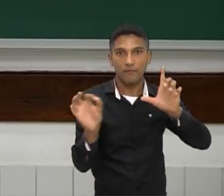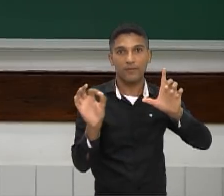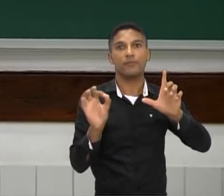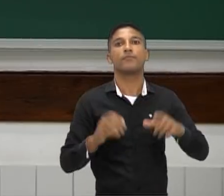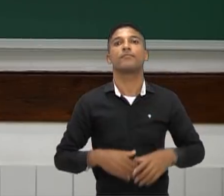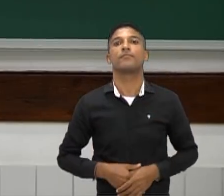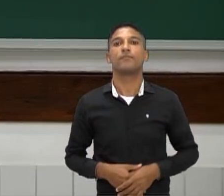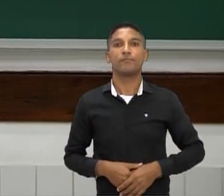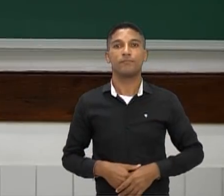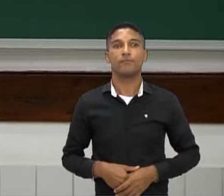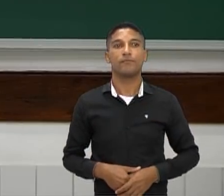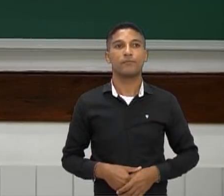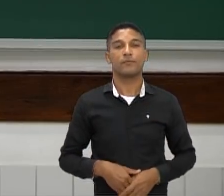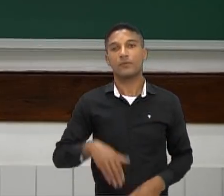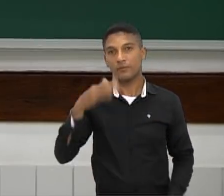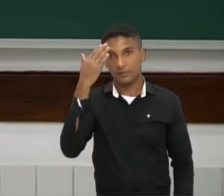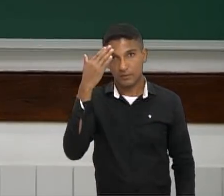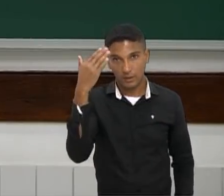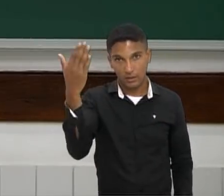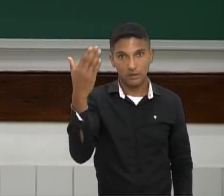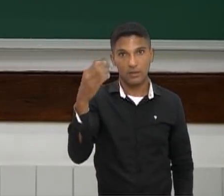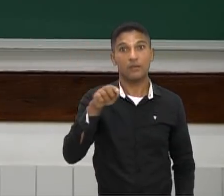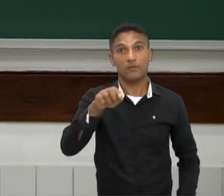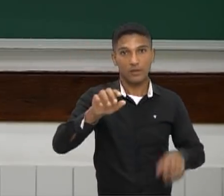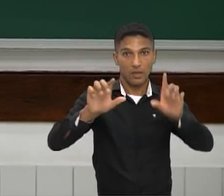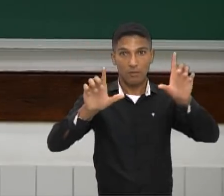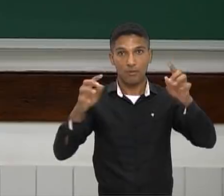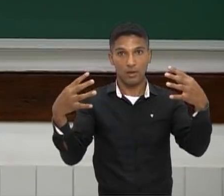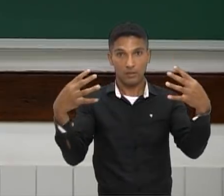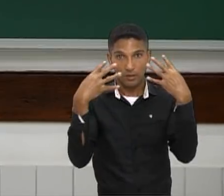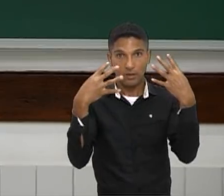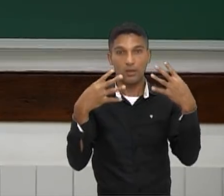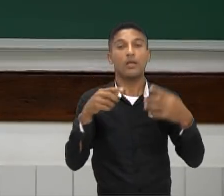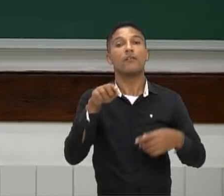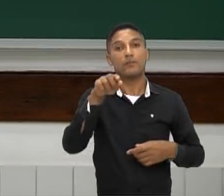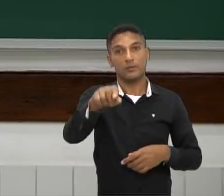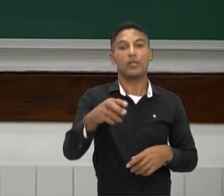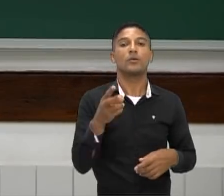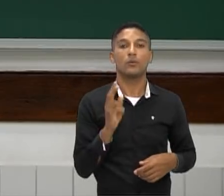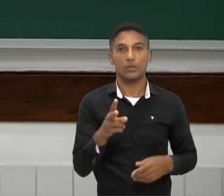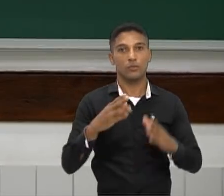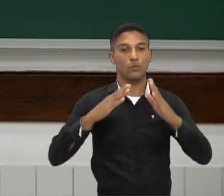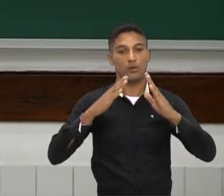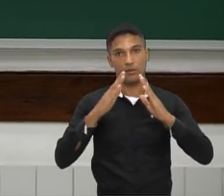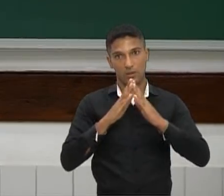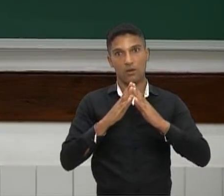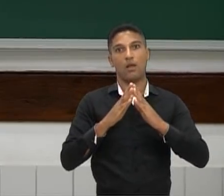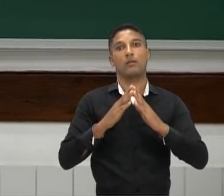referências e agradeço muito a participação de todos vocês. Permaneçam em casa se puderem.